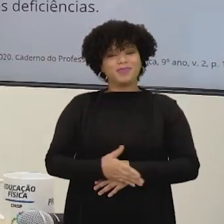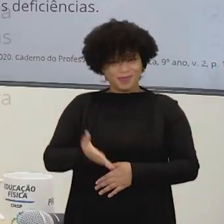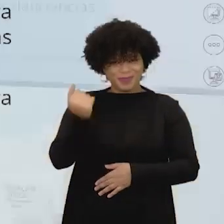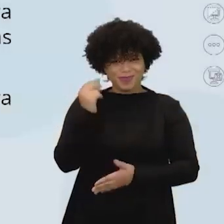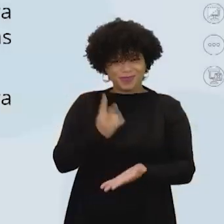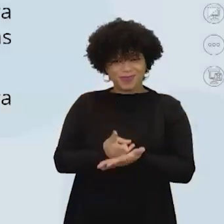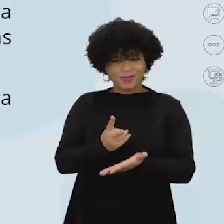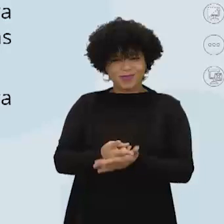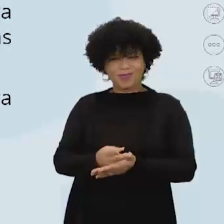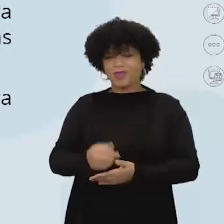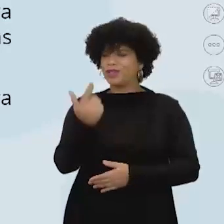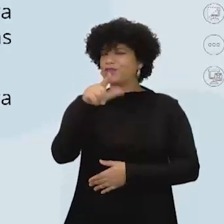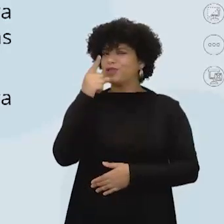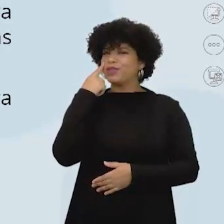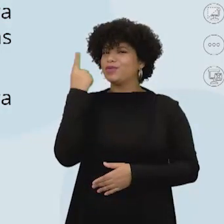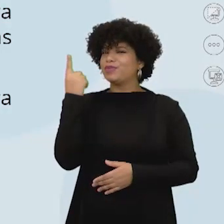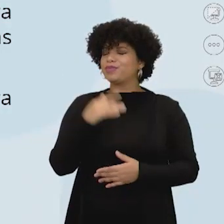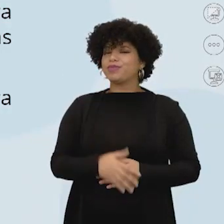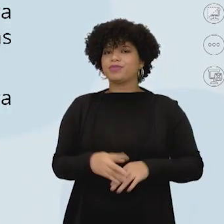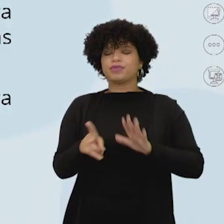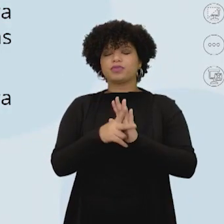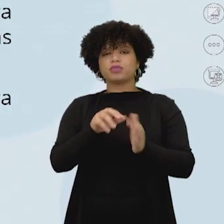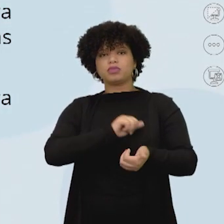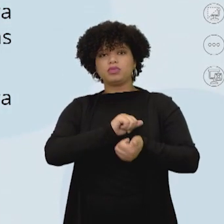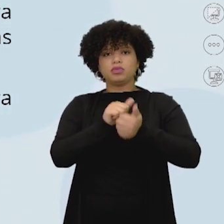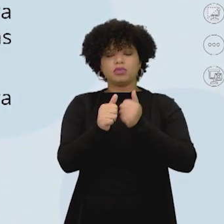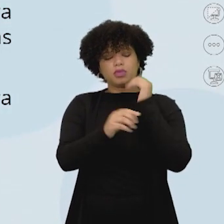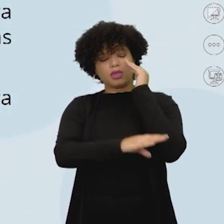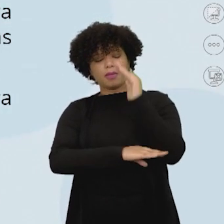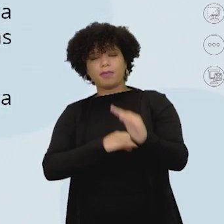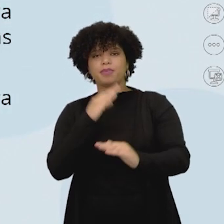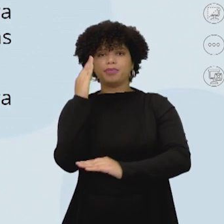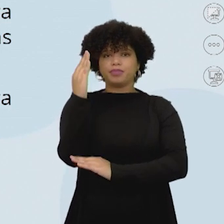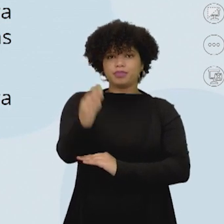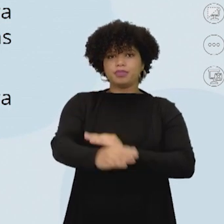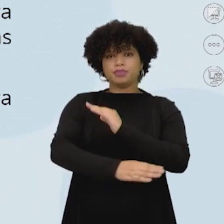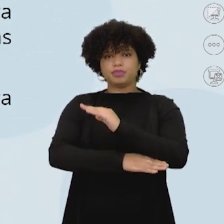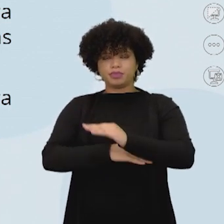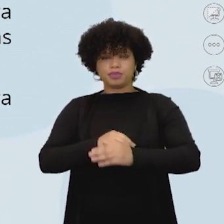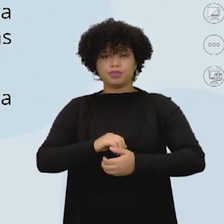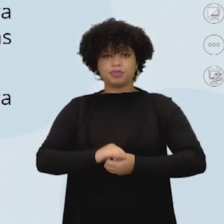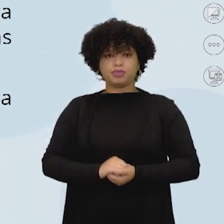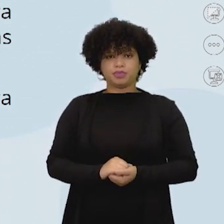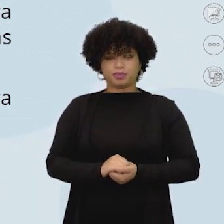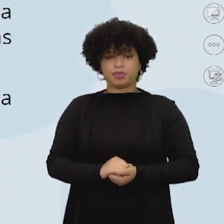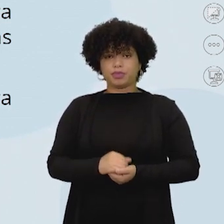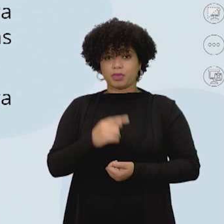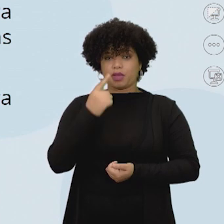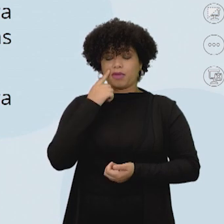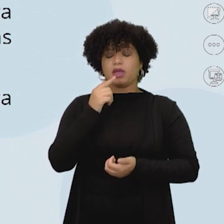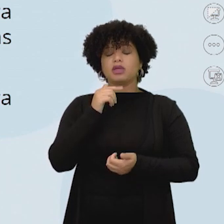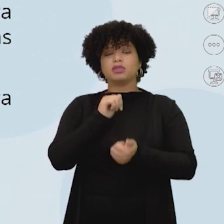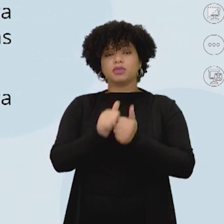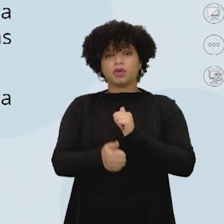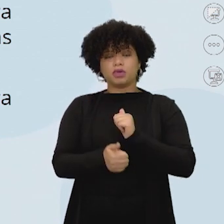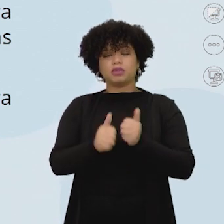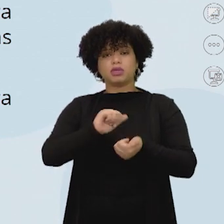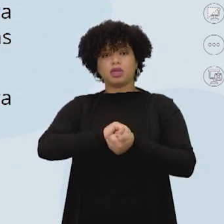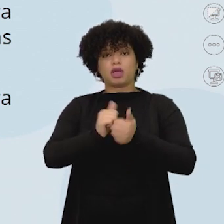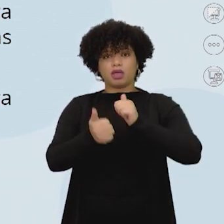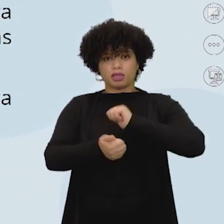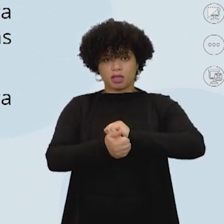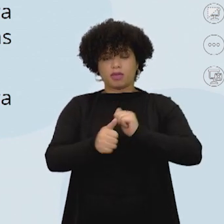então, falando dessa prática do esporte paralímpico, né? Inicialmente, a prática do esporte adaptado aconteceu para